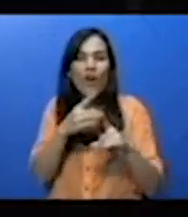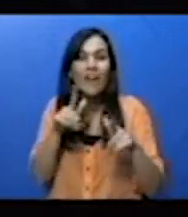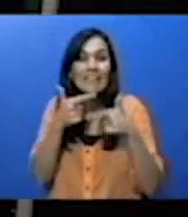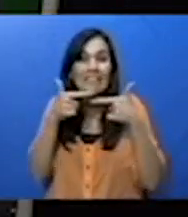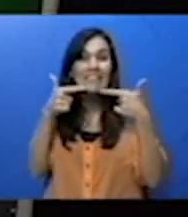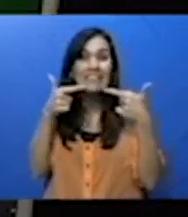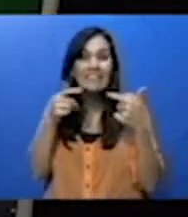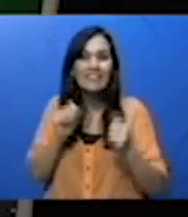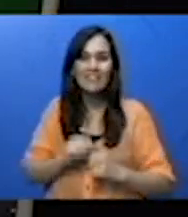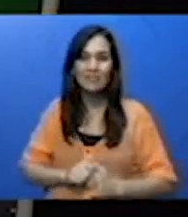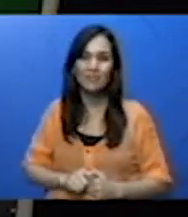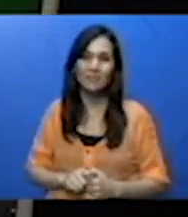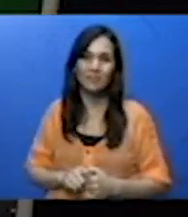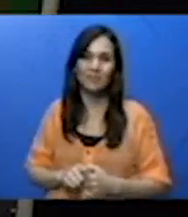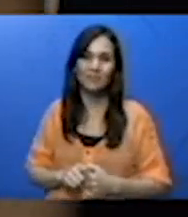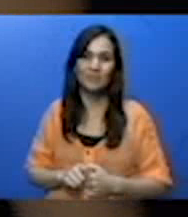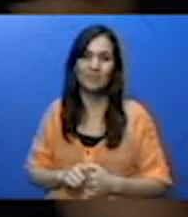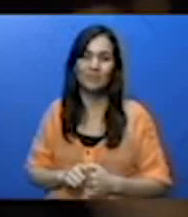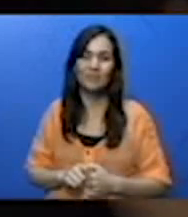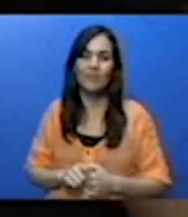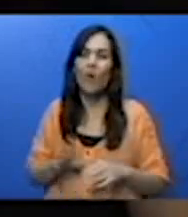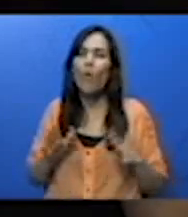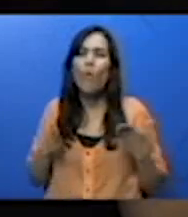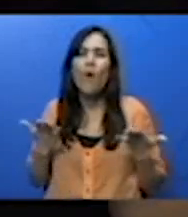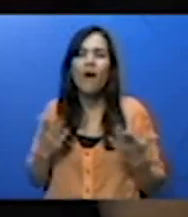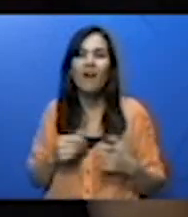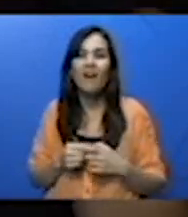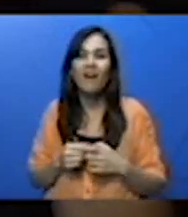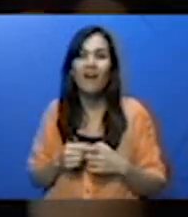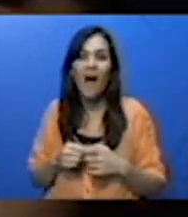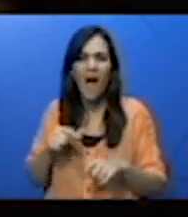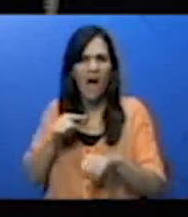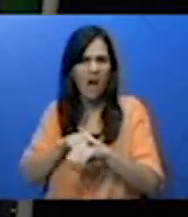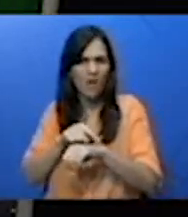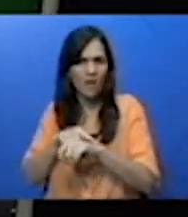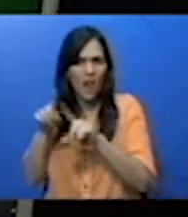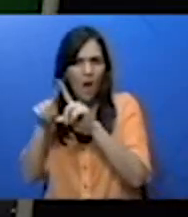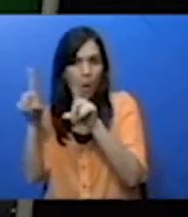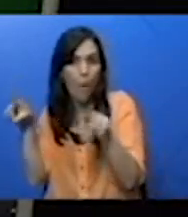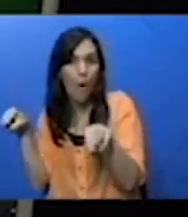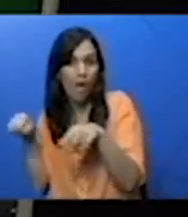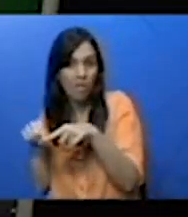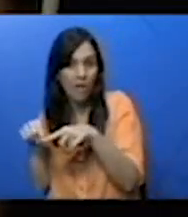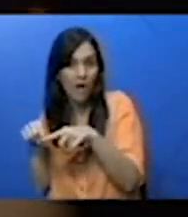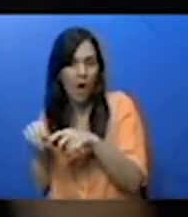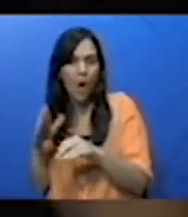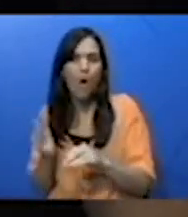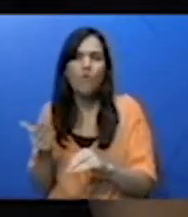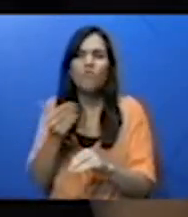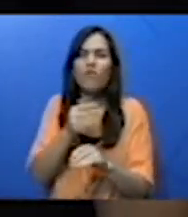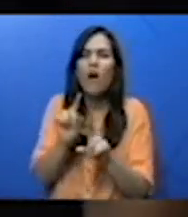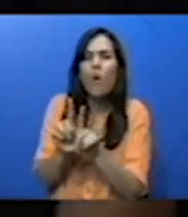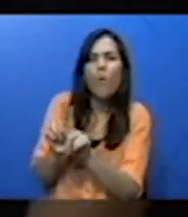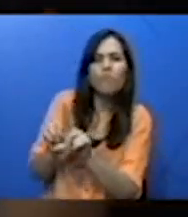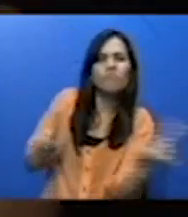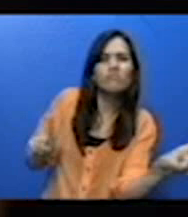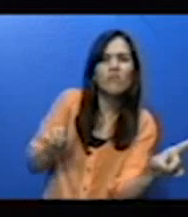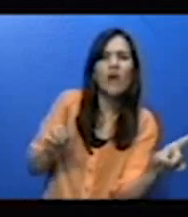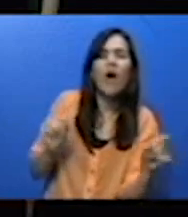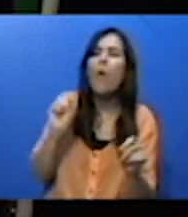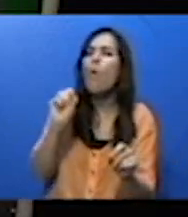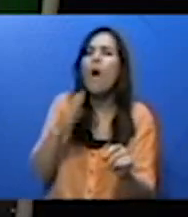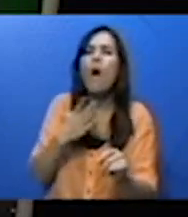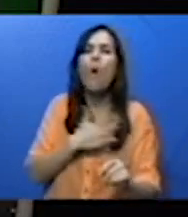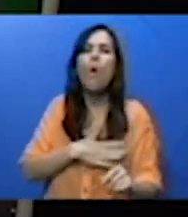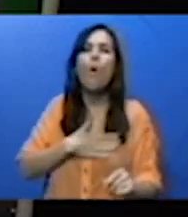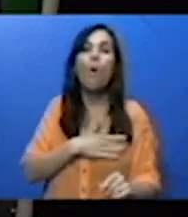engraçado? A hora que a bola fica quadrada? A hora que a bola vai para o lado contrário? Qual parte você